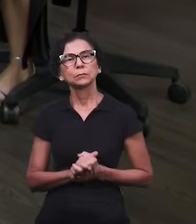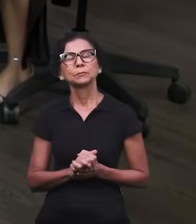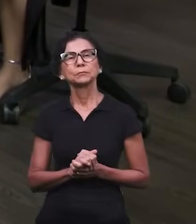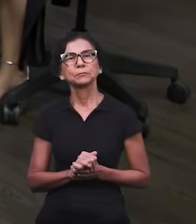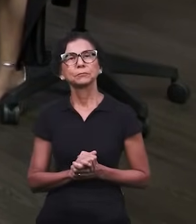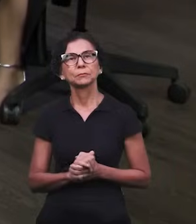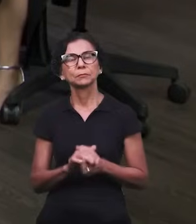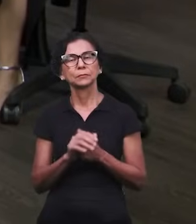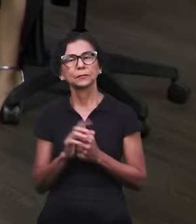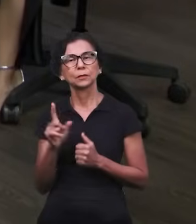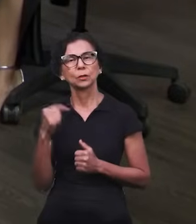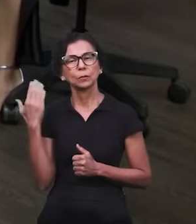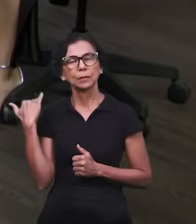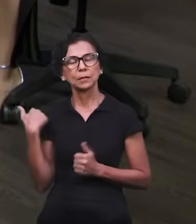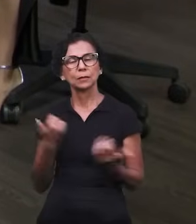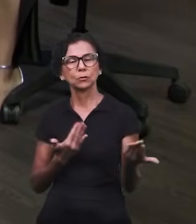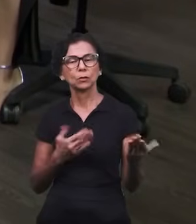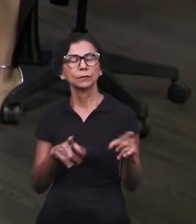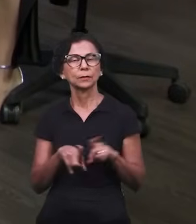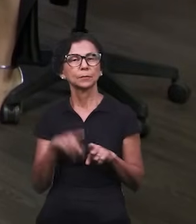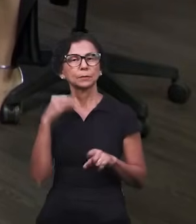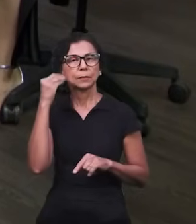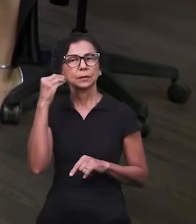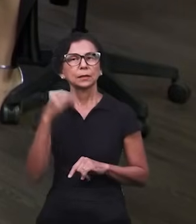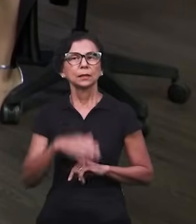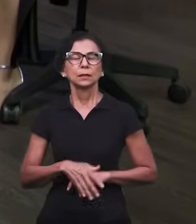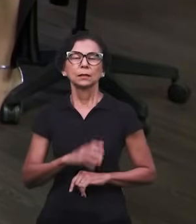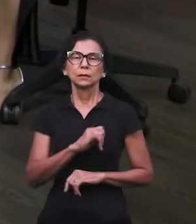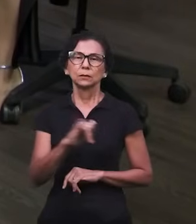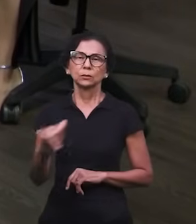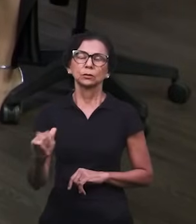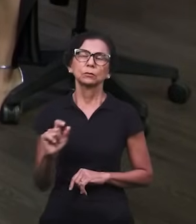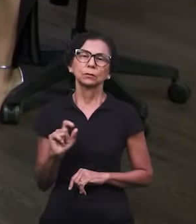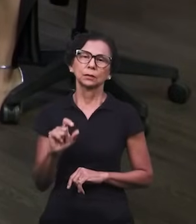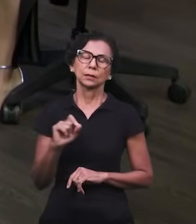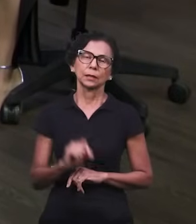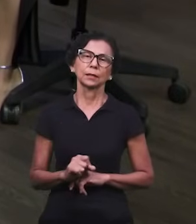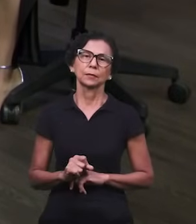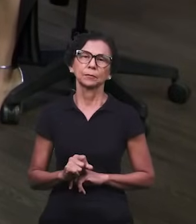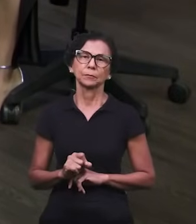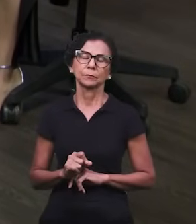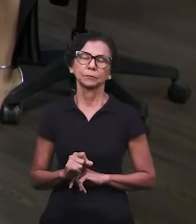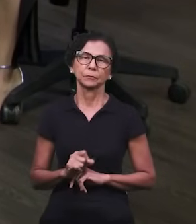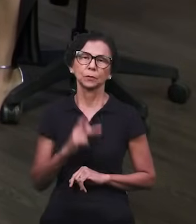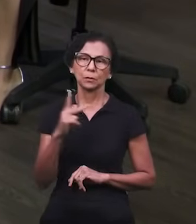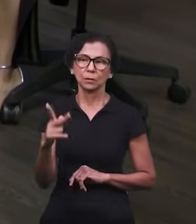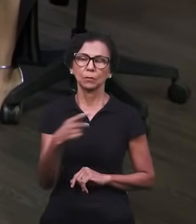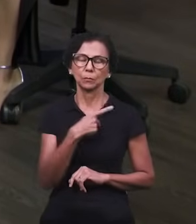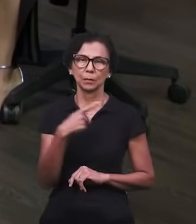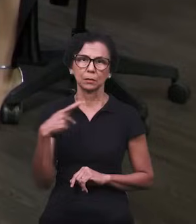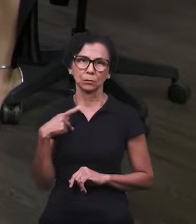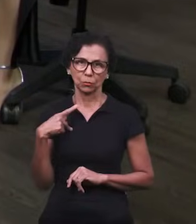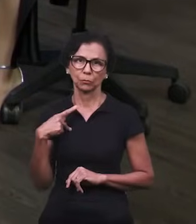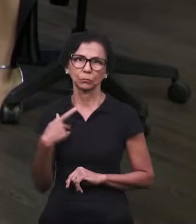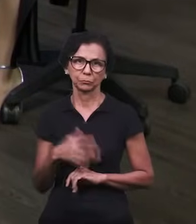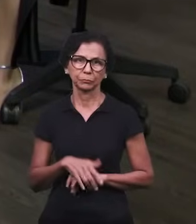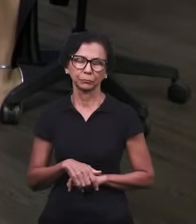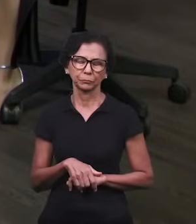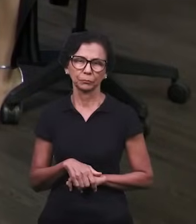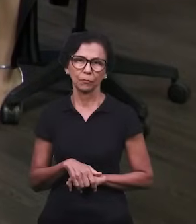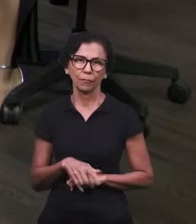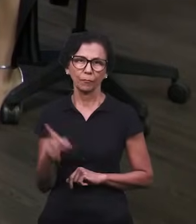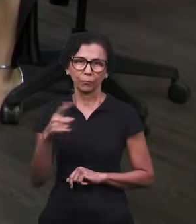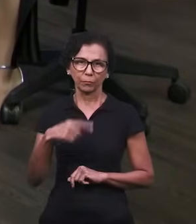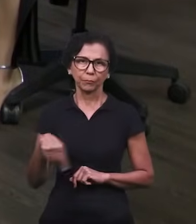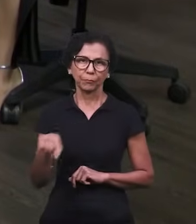vida também. Amém. Glória a Deus. Eu sempre digo o seguinte, que o seu pastor, e aí eu digo